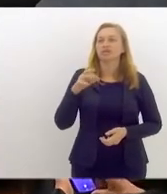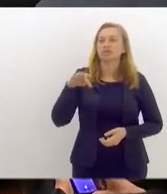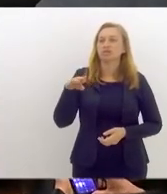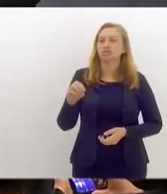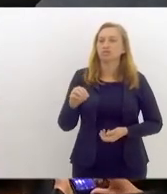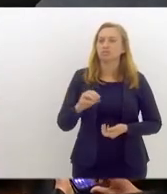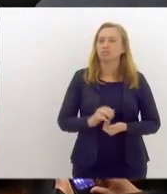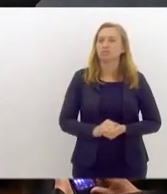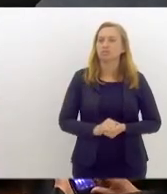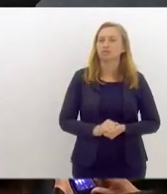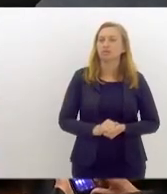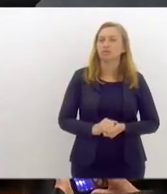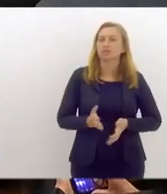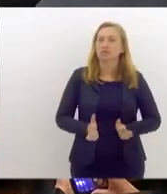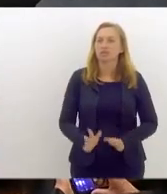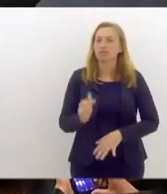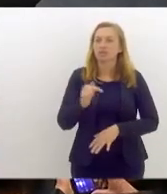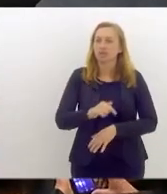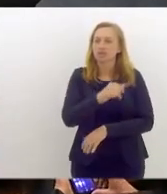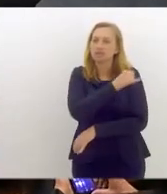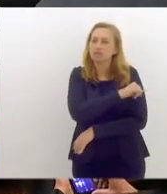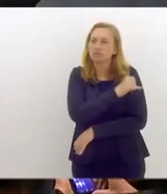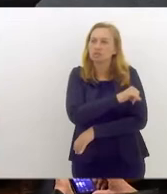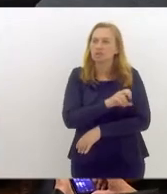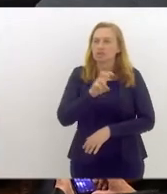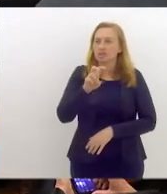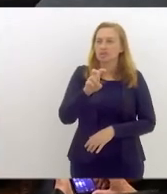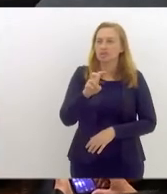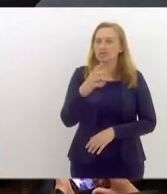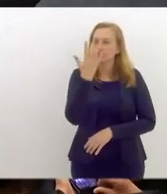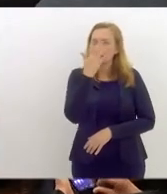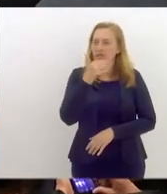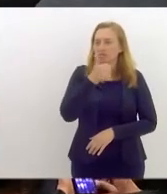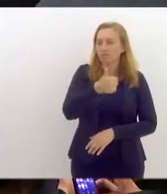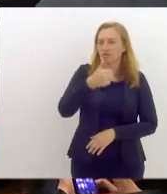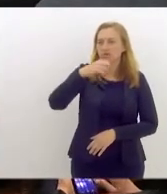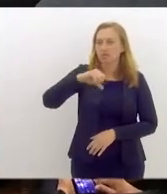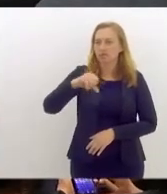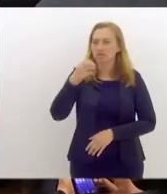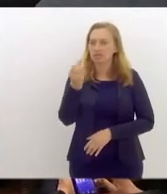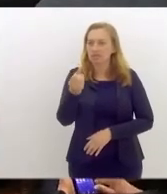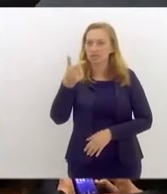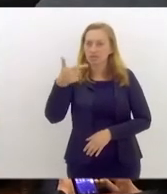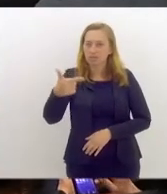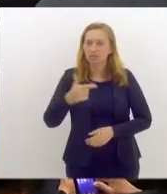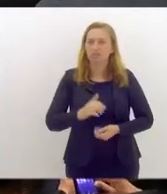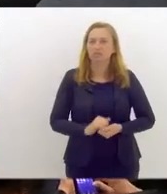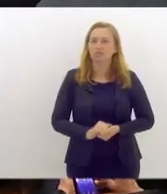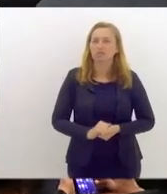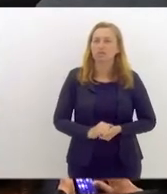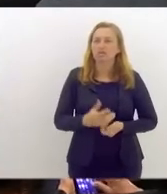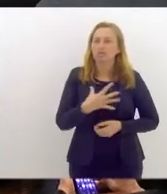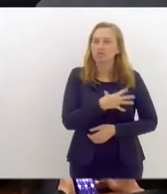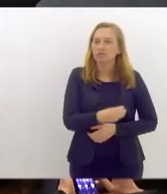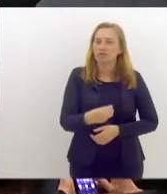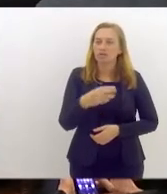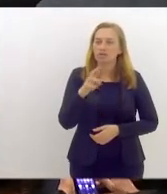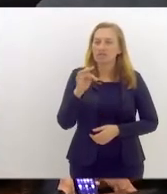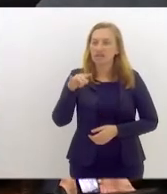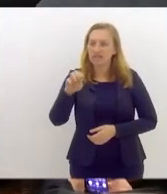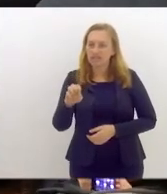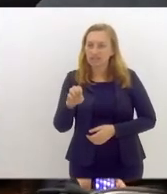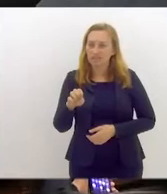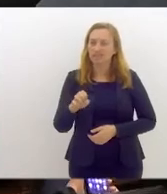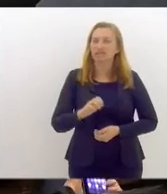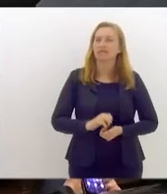Bastos nasceu aqui mesmo no Rio de Janeiro em 5 de Fevereiro de 1962 é filho de oselina de